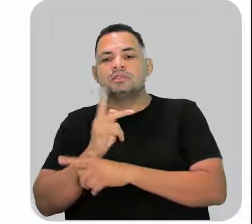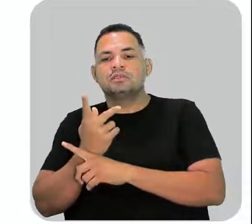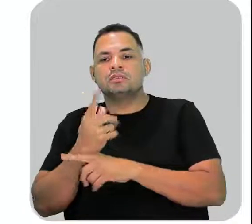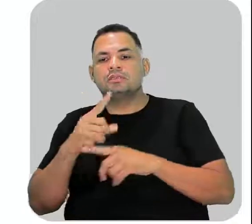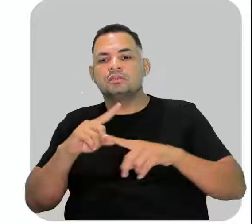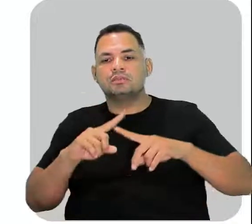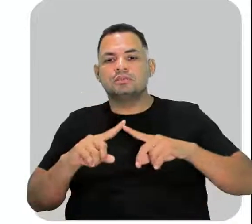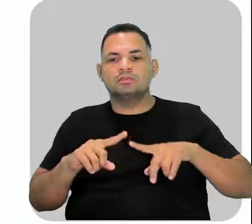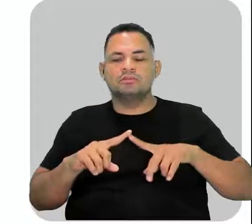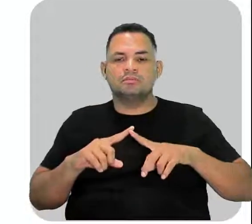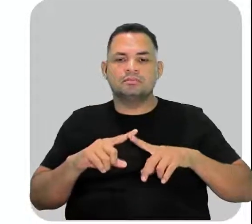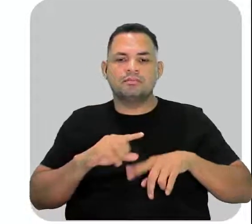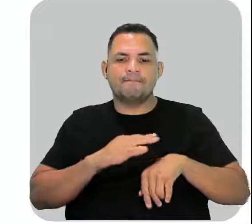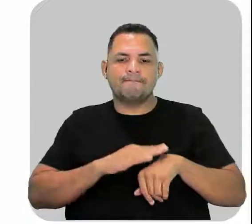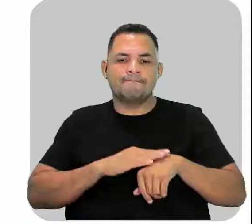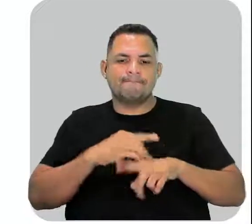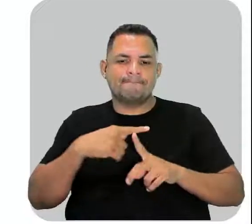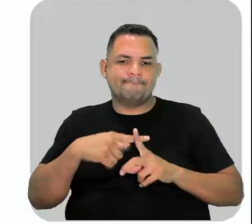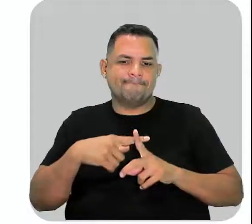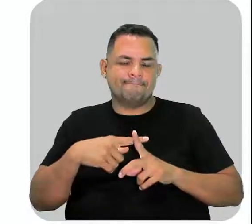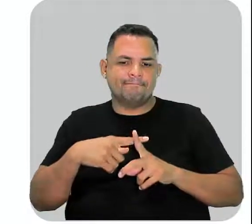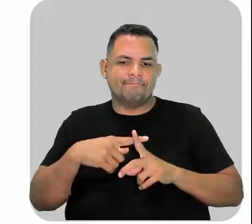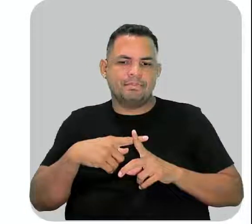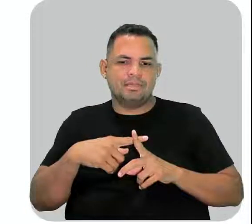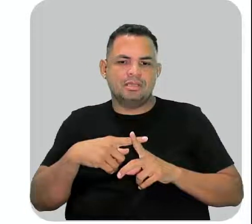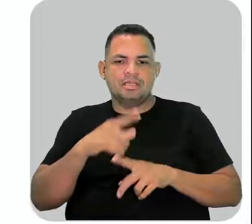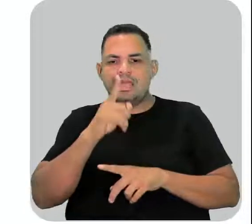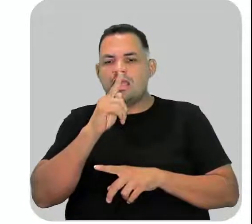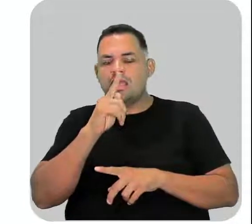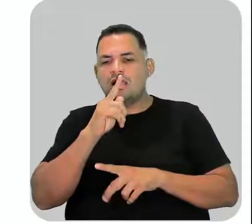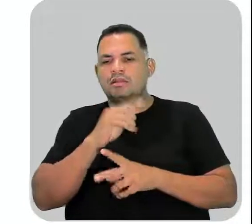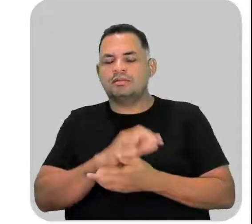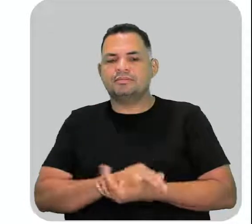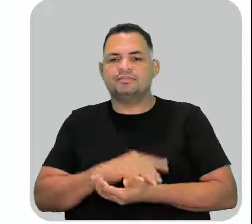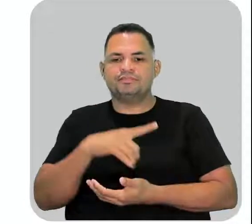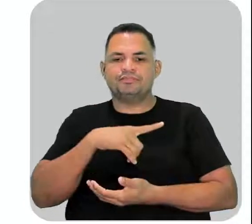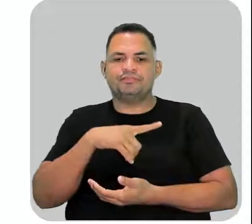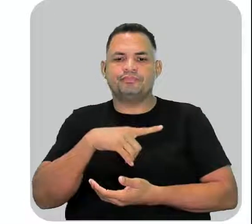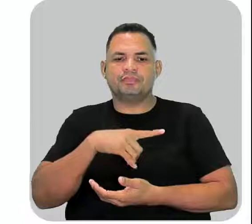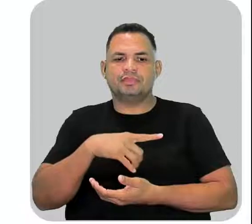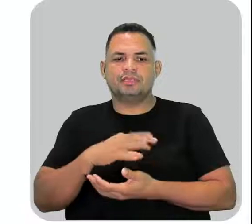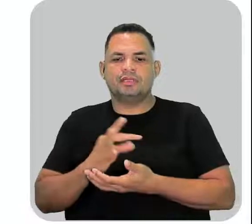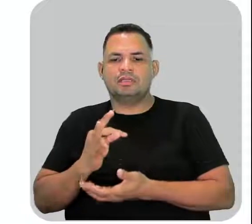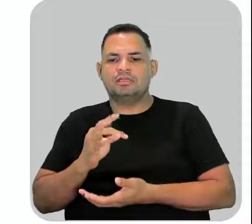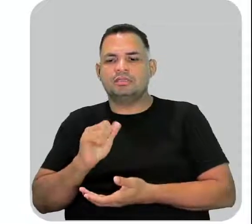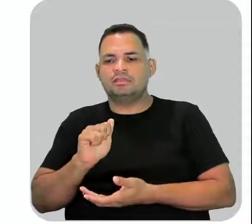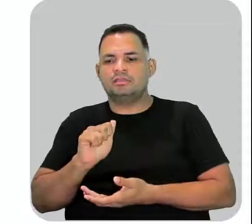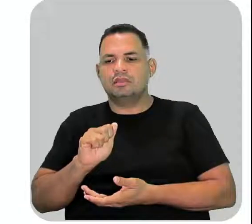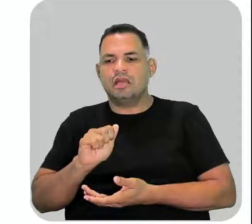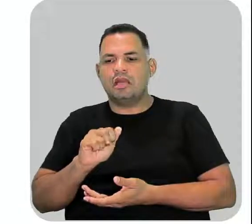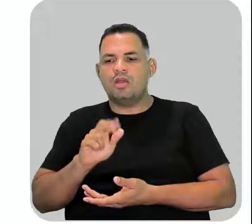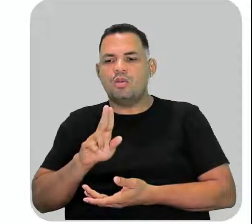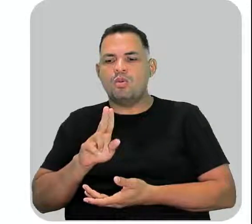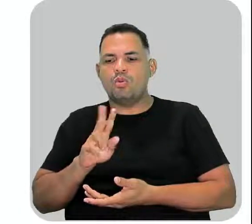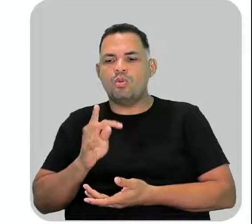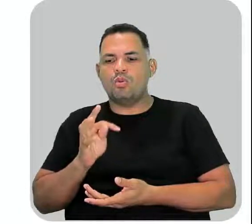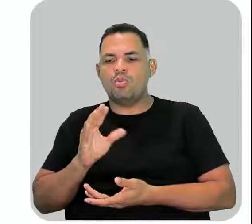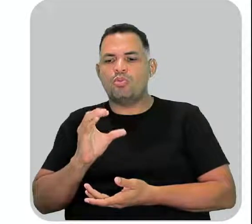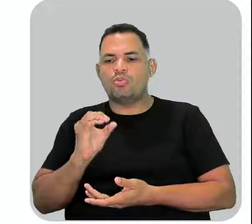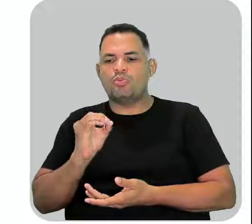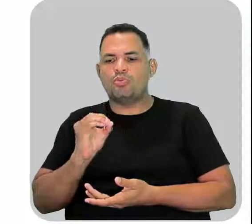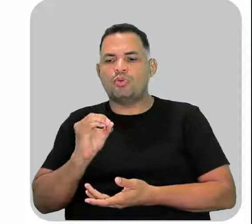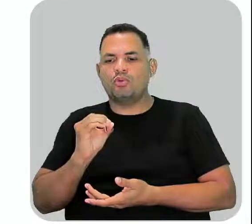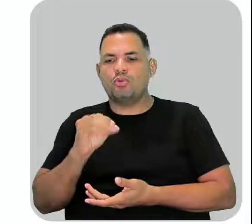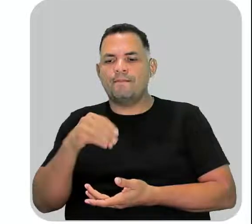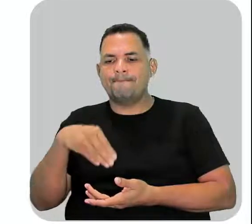o hidrogênio da água, CH2. Aqui nós temos a tautomeria, né, que vai ocorrer. Por quê?